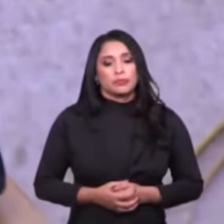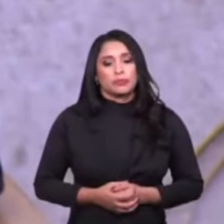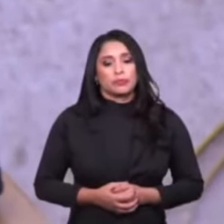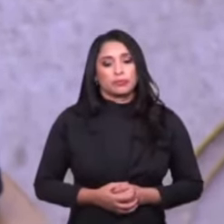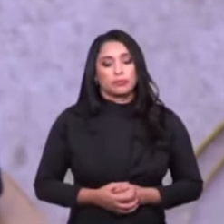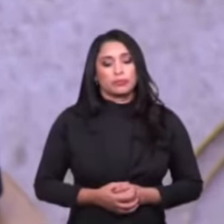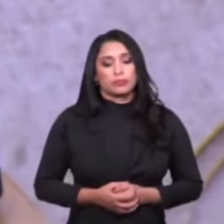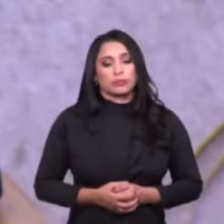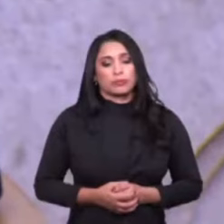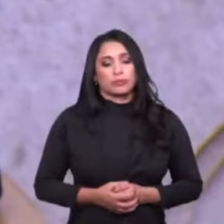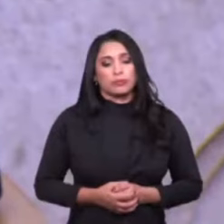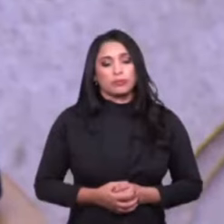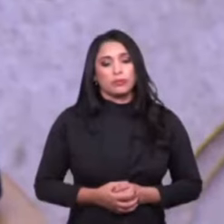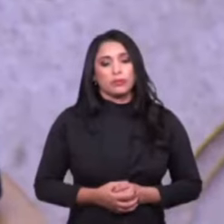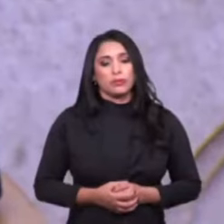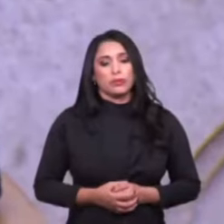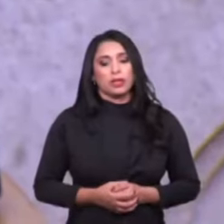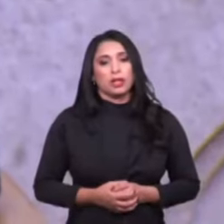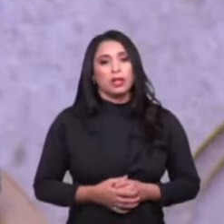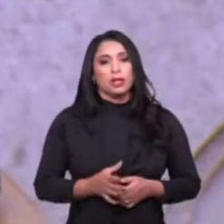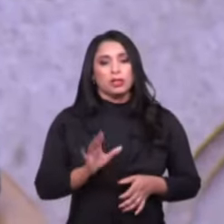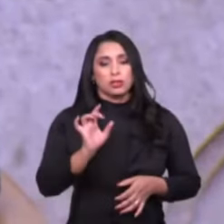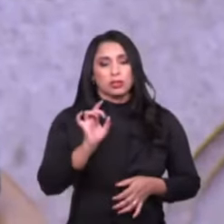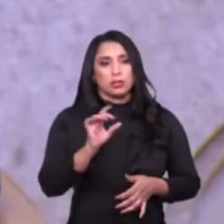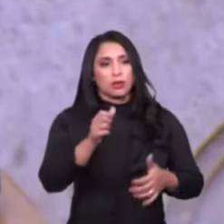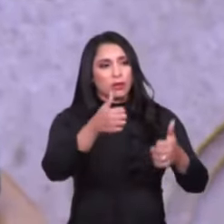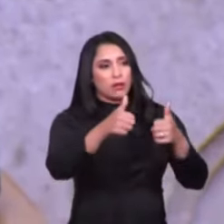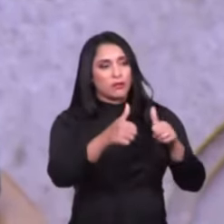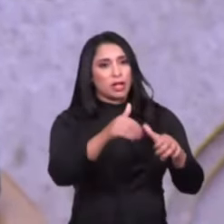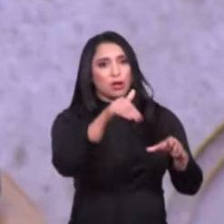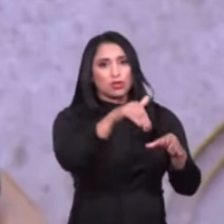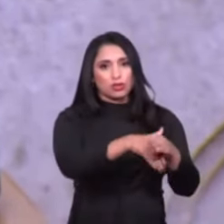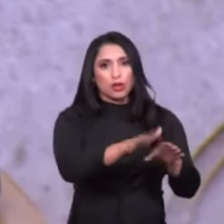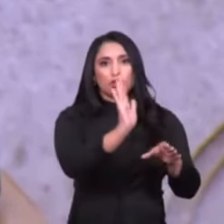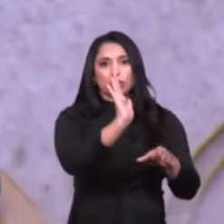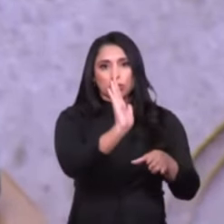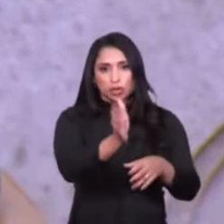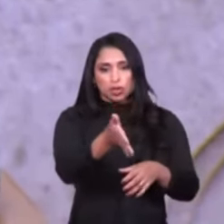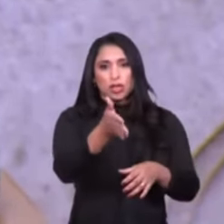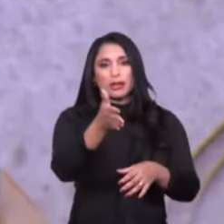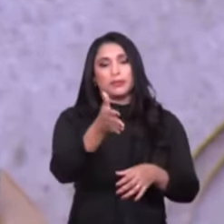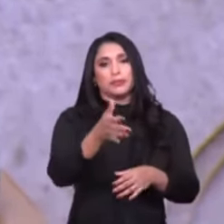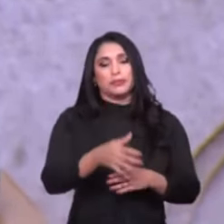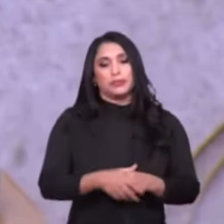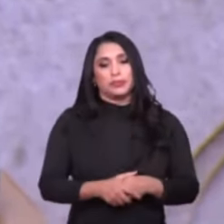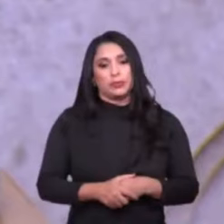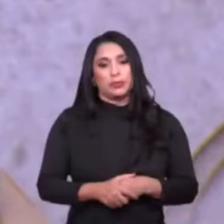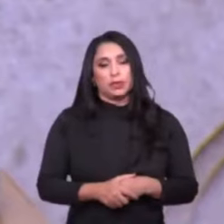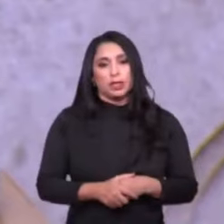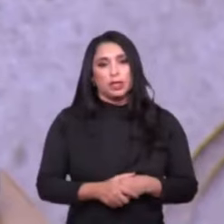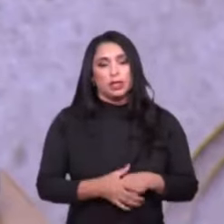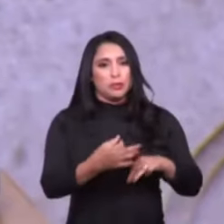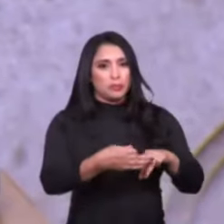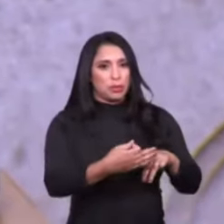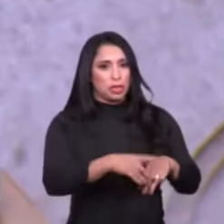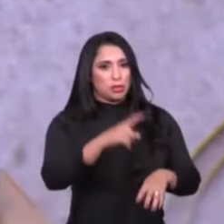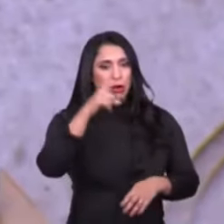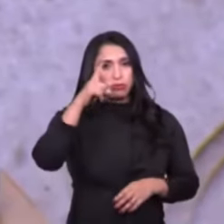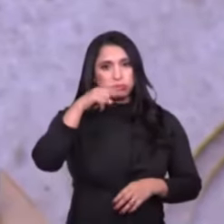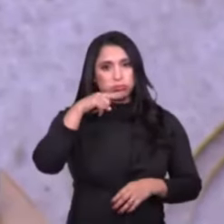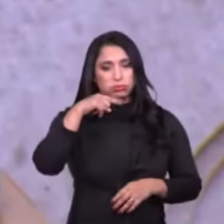um levantamento para encaminhar a votação dos votos já manifestados. O ministro Gilmar